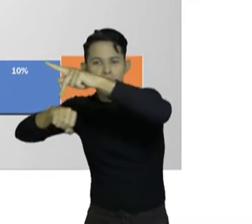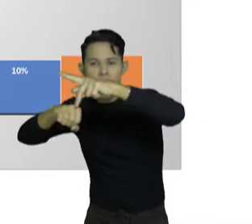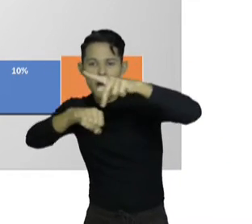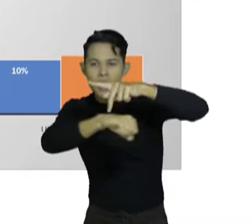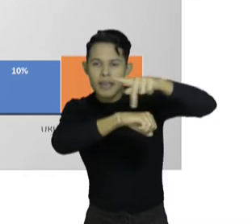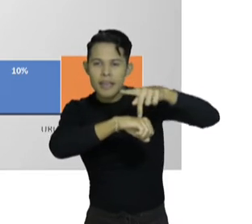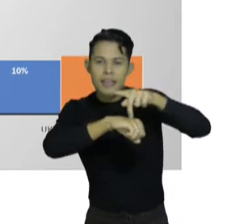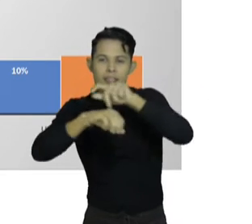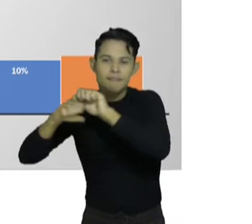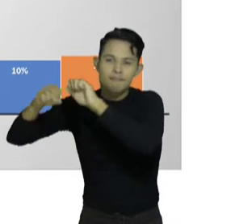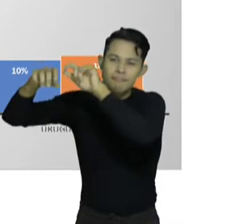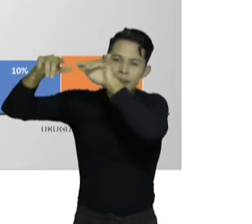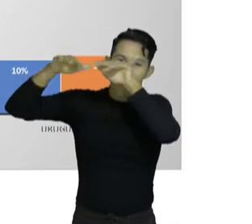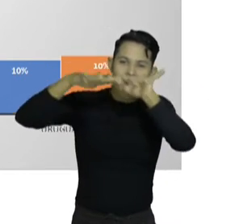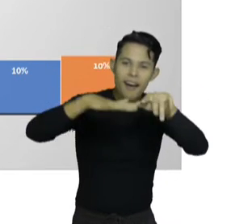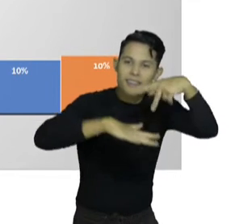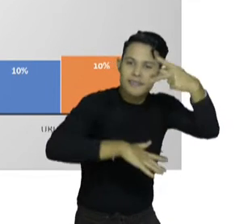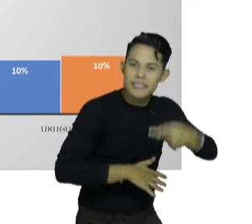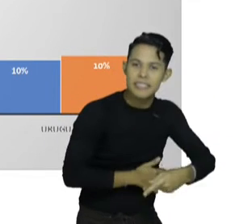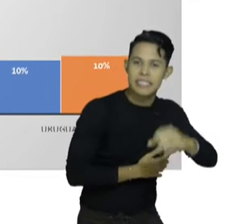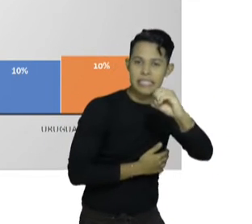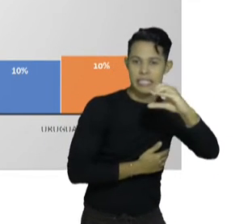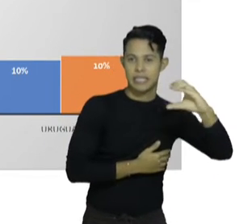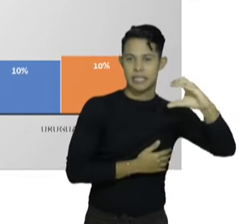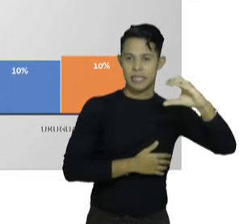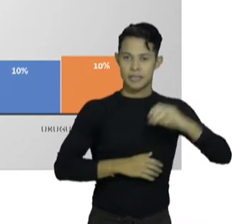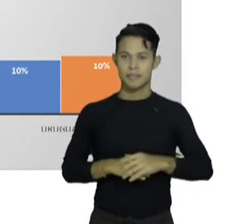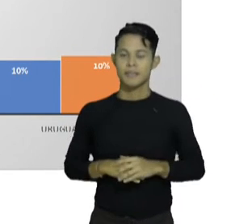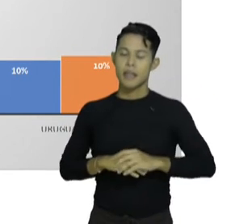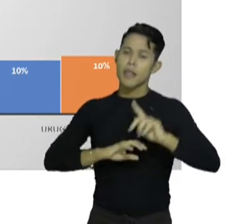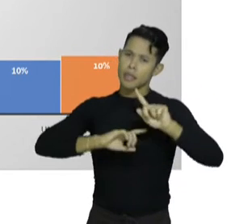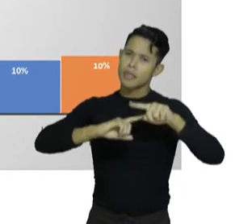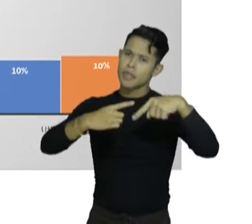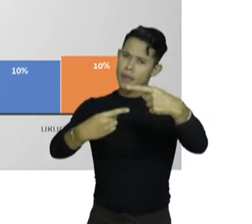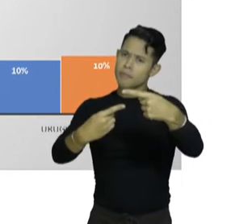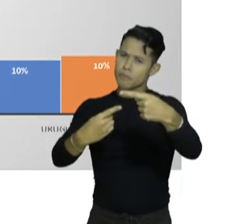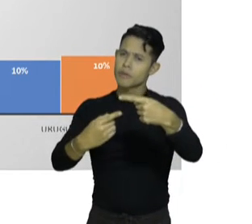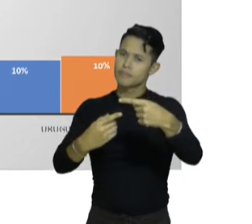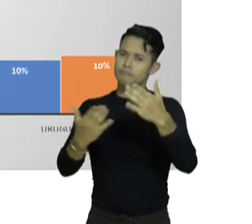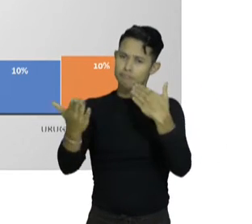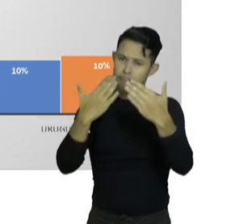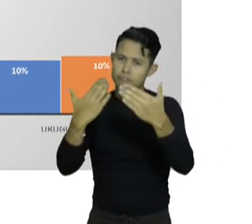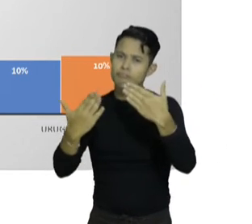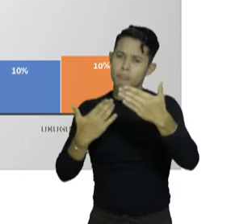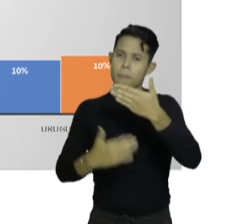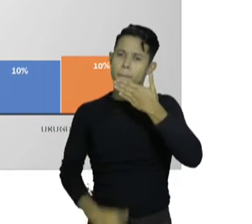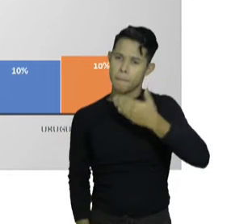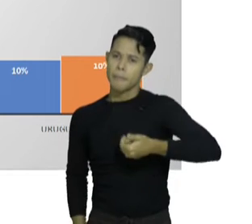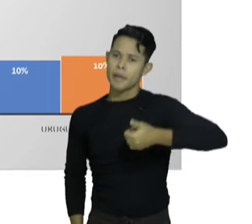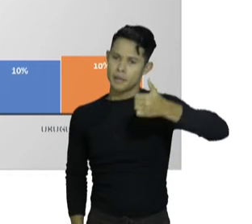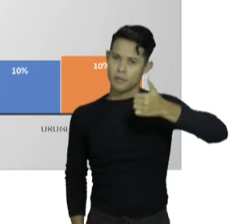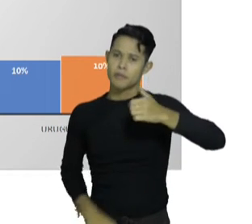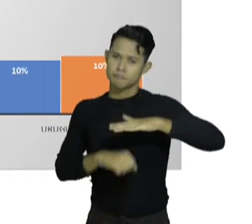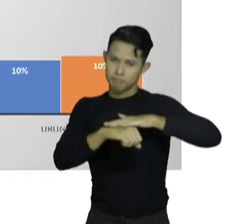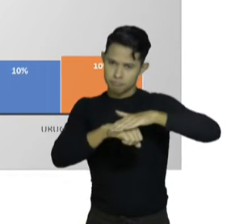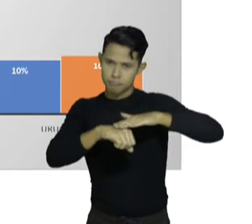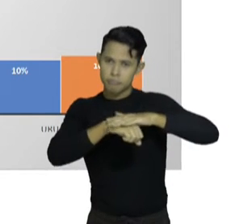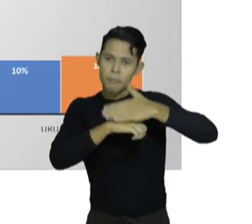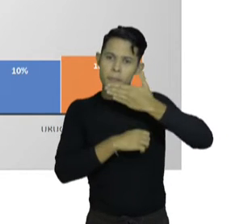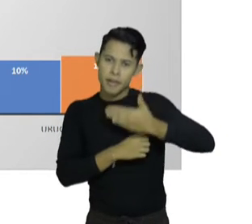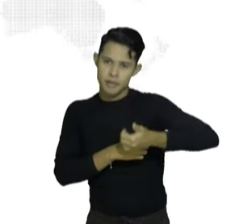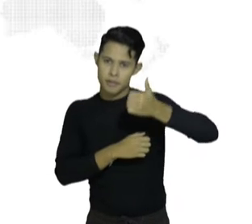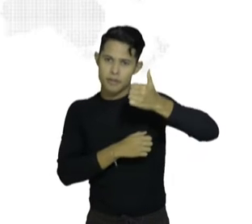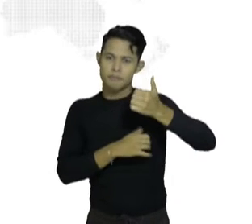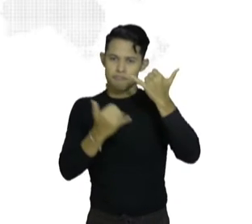e e o que D estou aqui é o Chile tá E e depois a gente pode conversar sobre isso e e eh no que en n